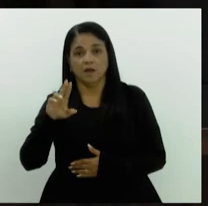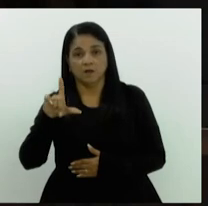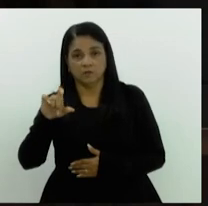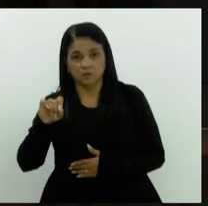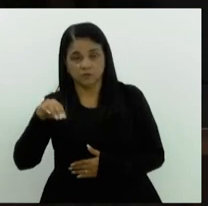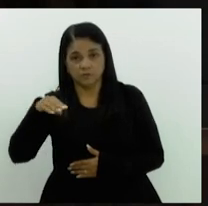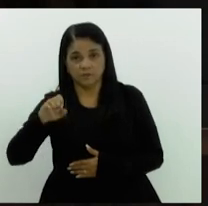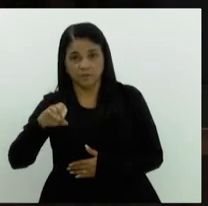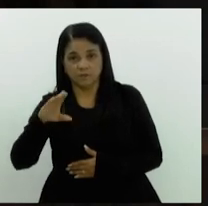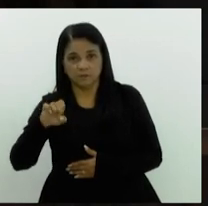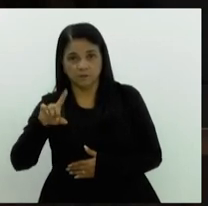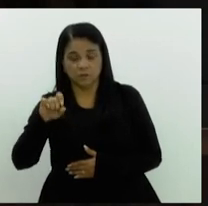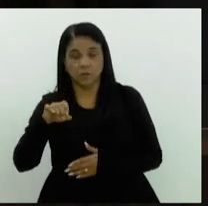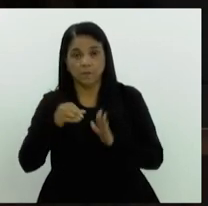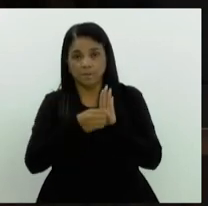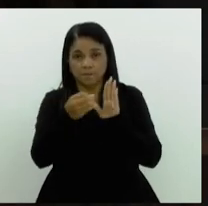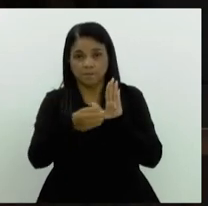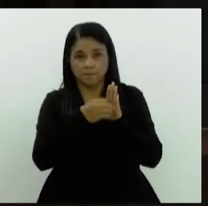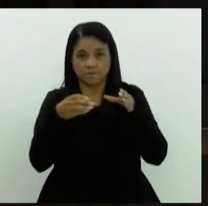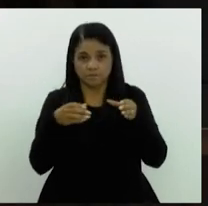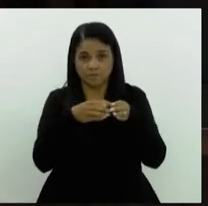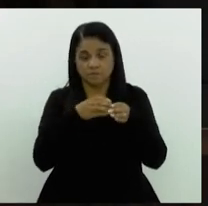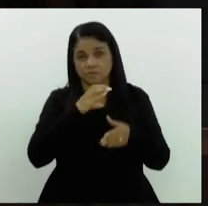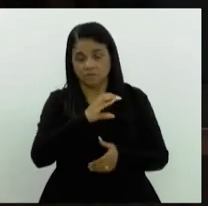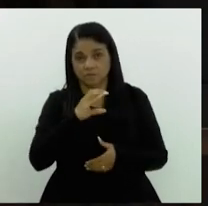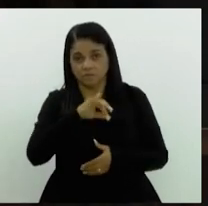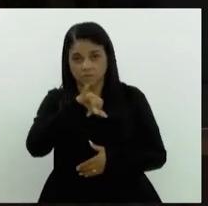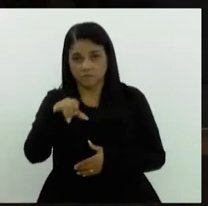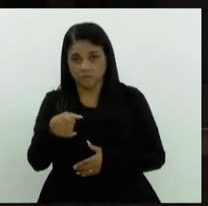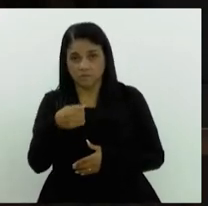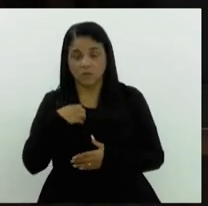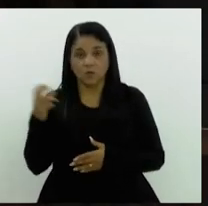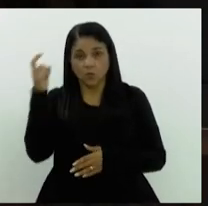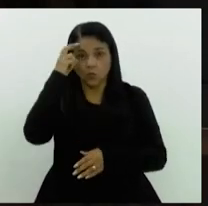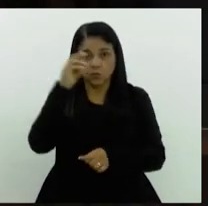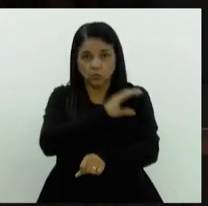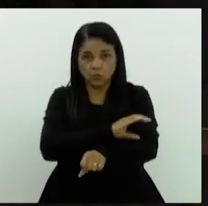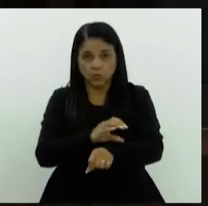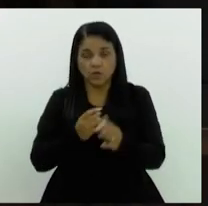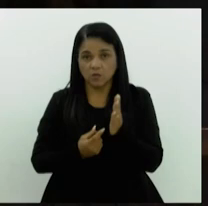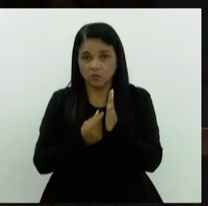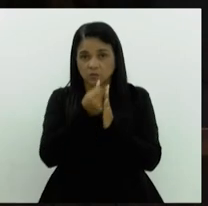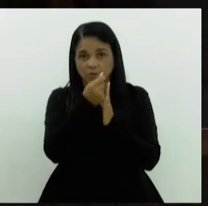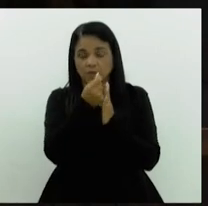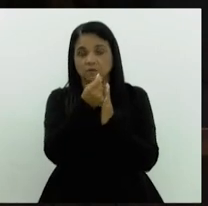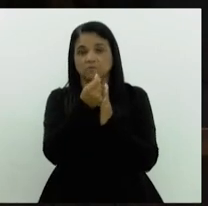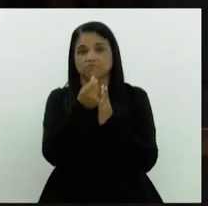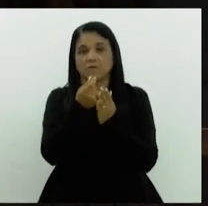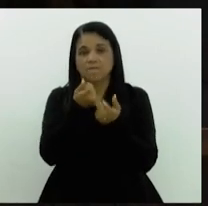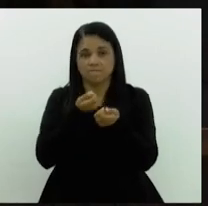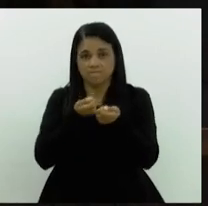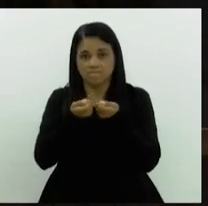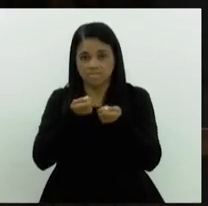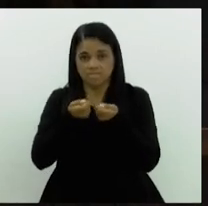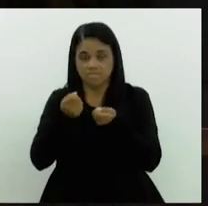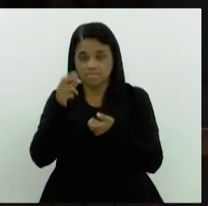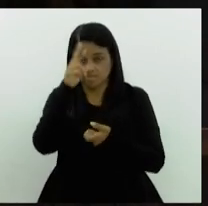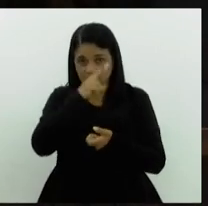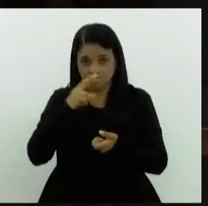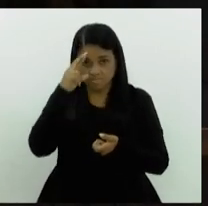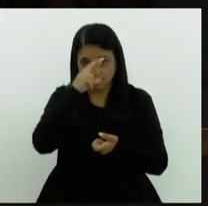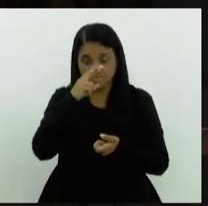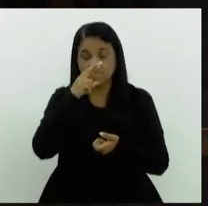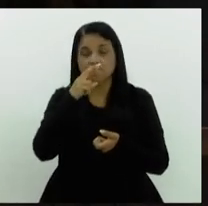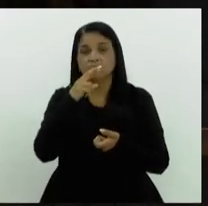Pendendo de parecer das comissões de Constituição e Justiça, de cultura, de orçamento, finanças e fiscalização financeira e